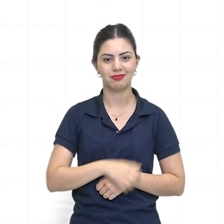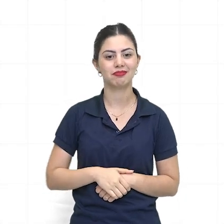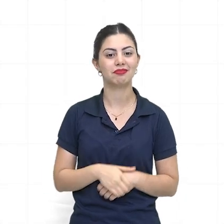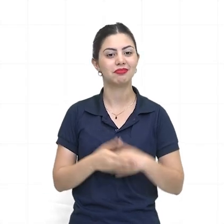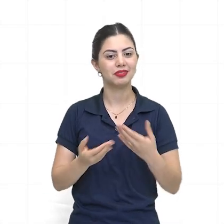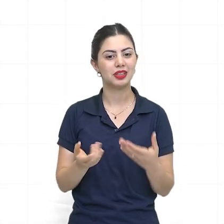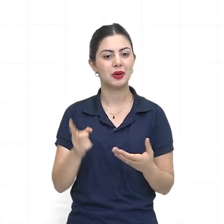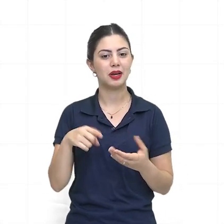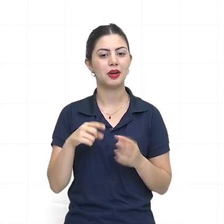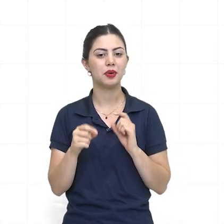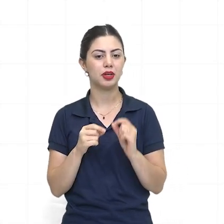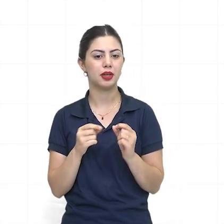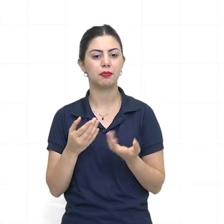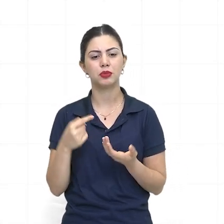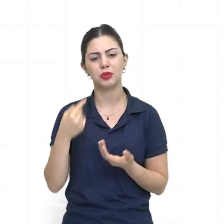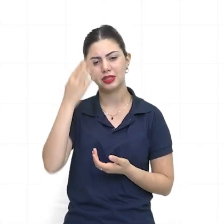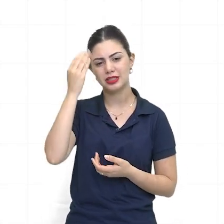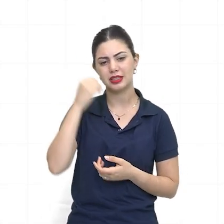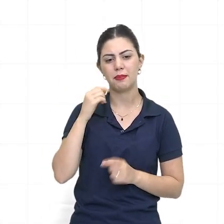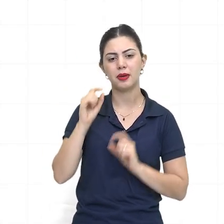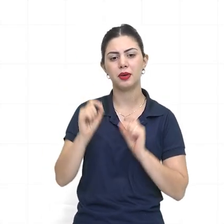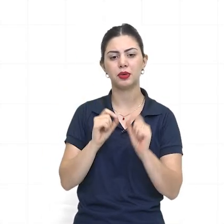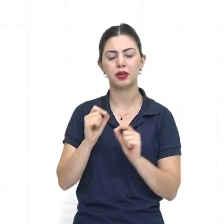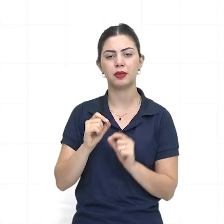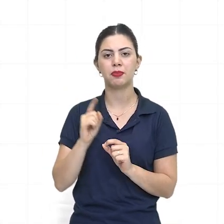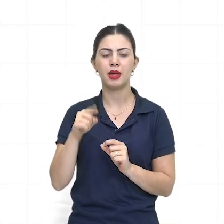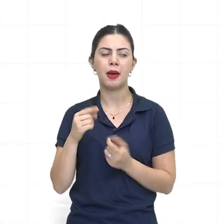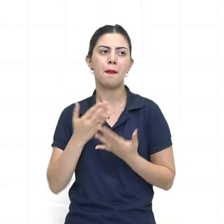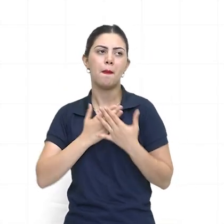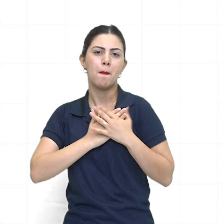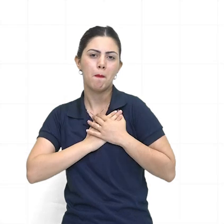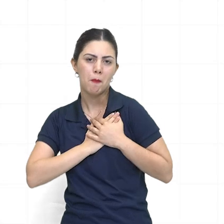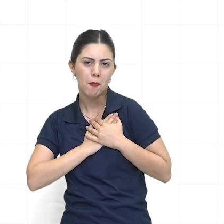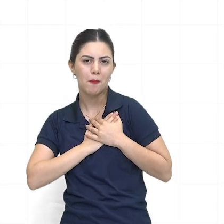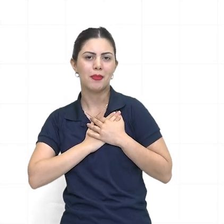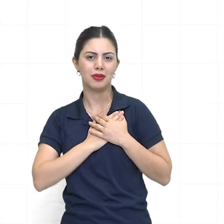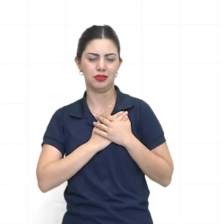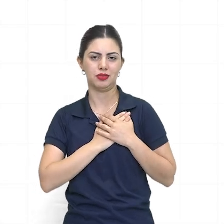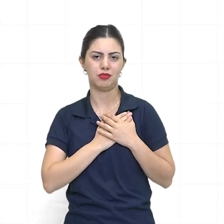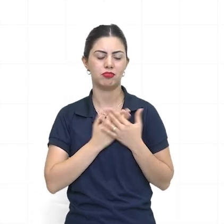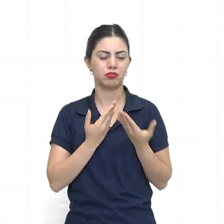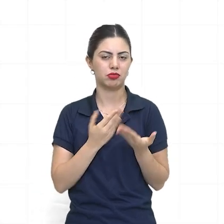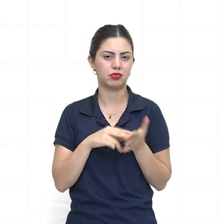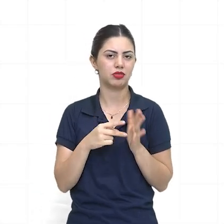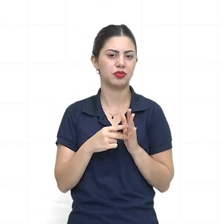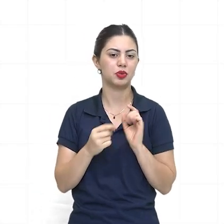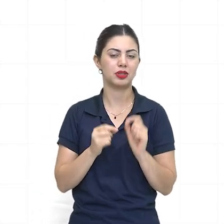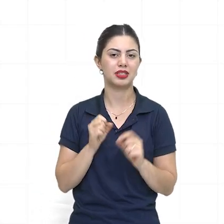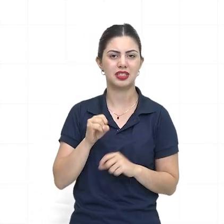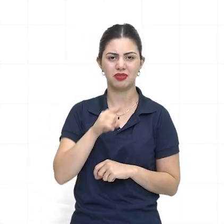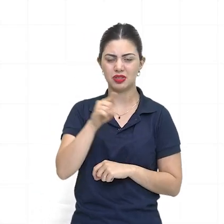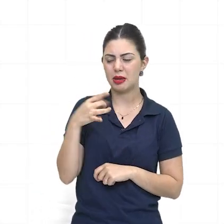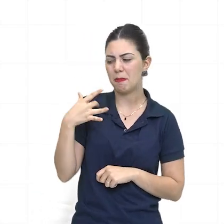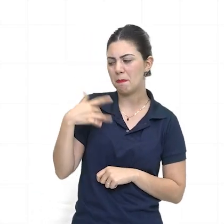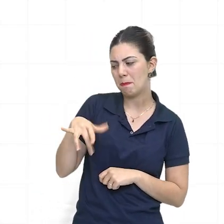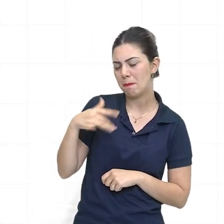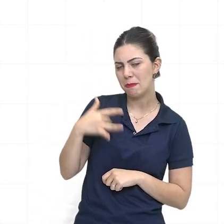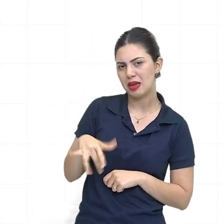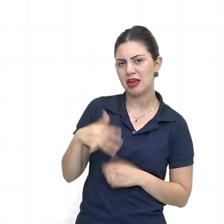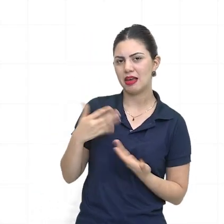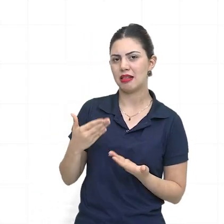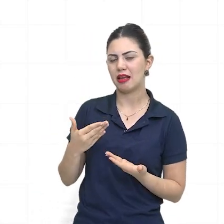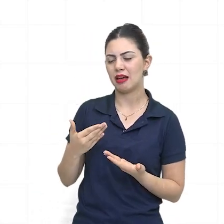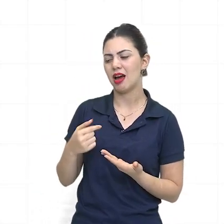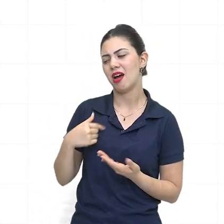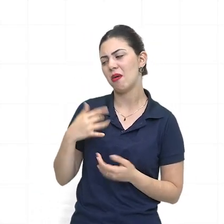sentimentos. Uma vez que se trata de uma pseudo-compaixão, significa o seguinte: se você tem pena do outro, se tem piedade do